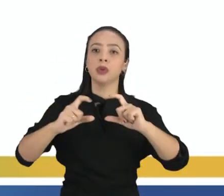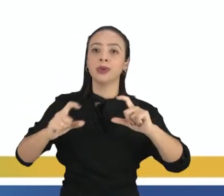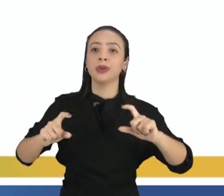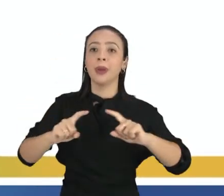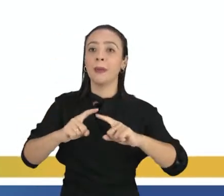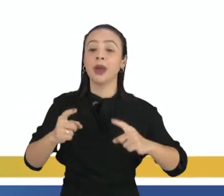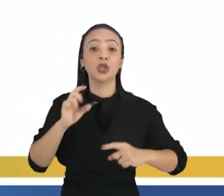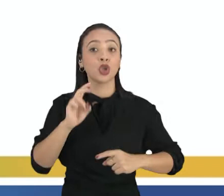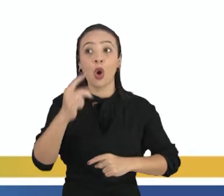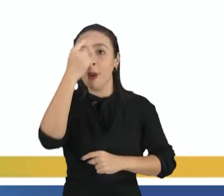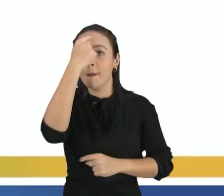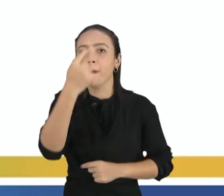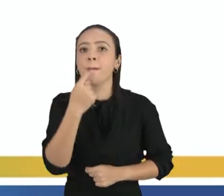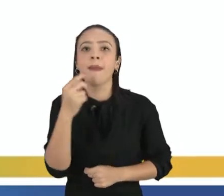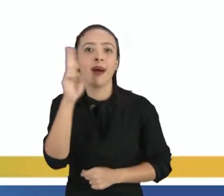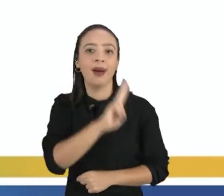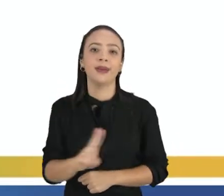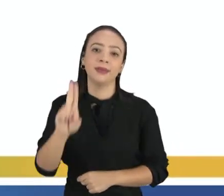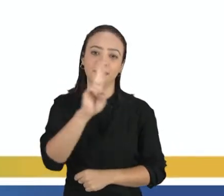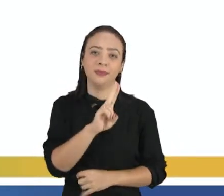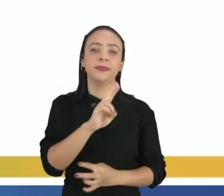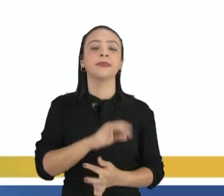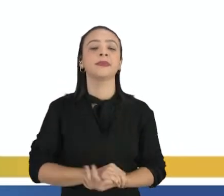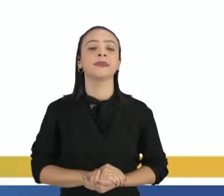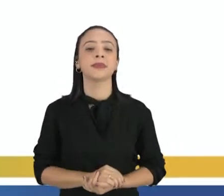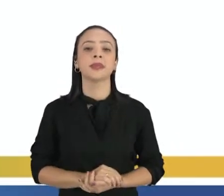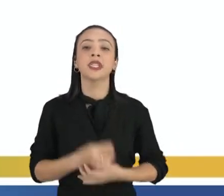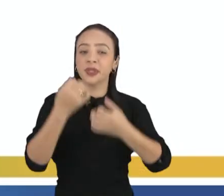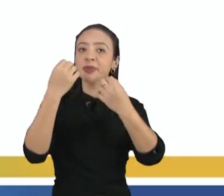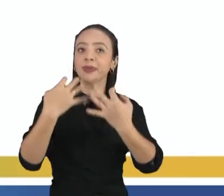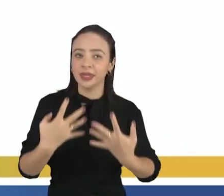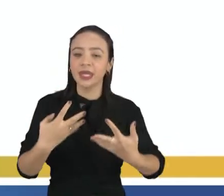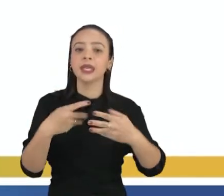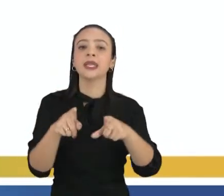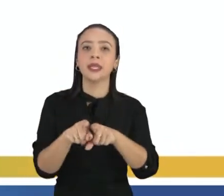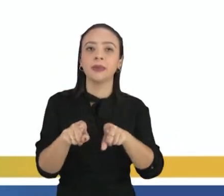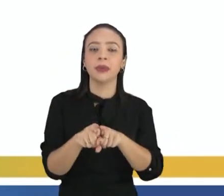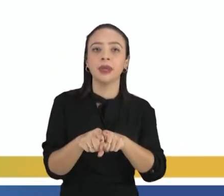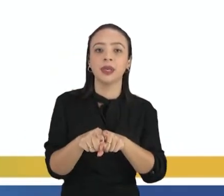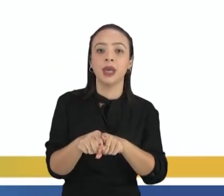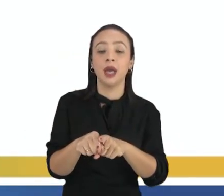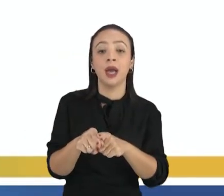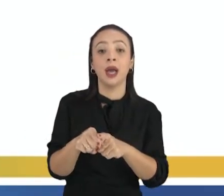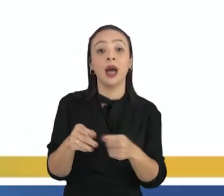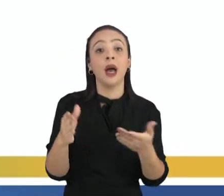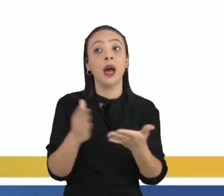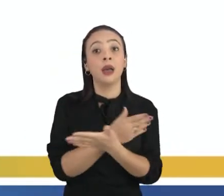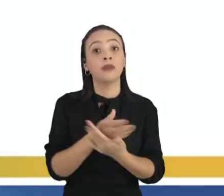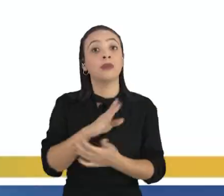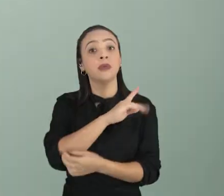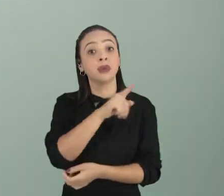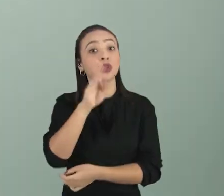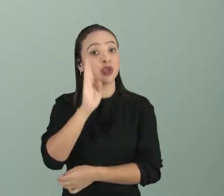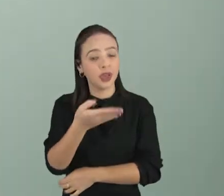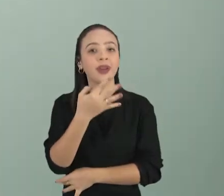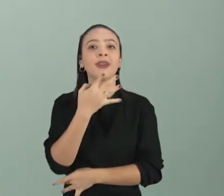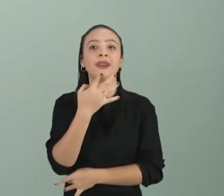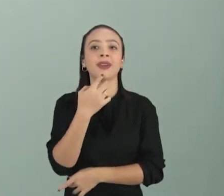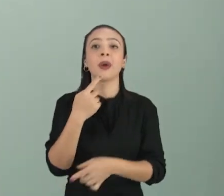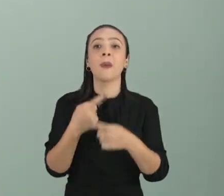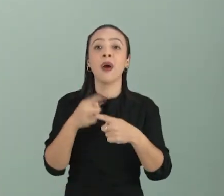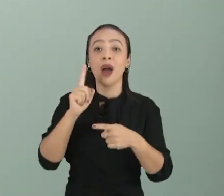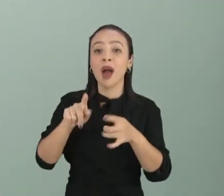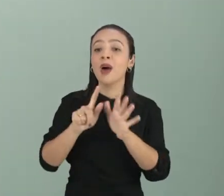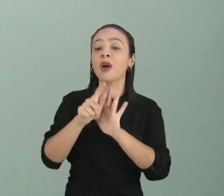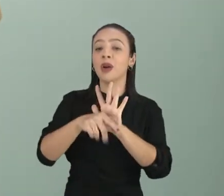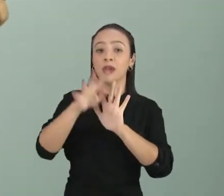verbal também. Tá bom, gente? Então nós vamos falar sobre elas, mesmo que vocês já conheçam bastante, é um gênero textual